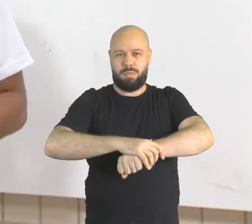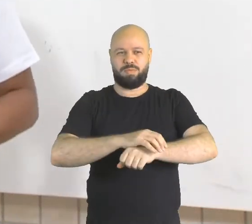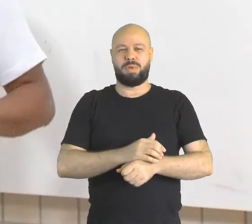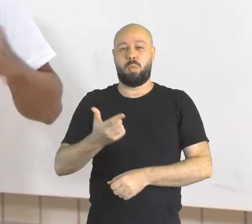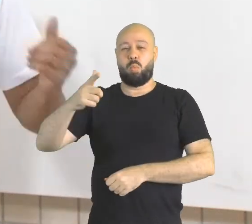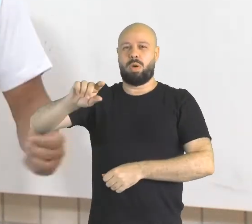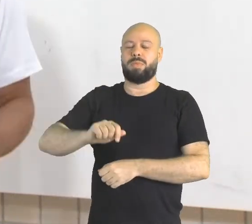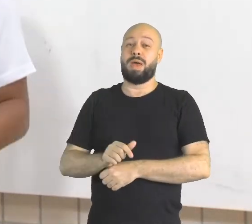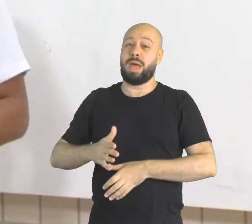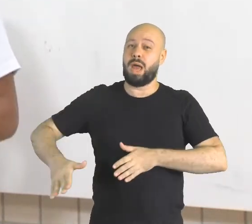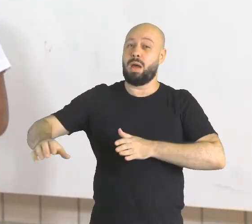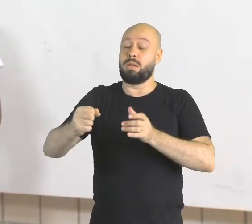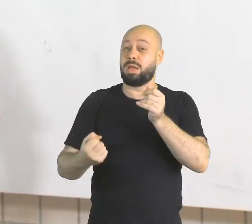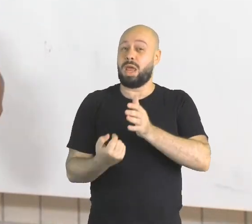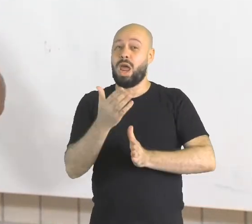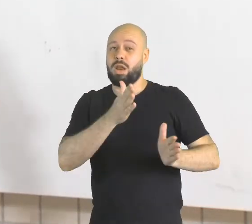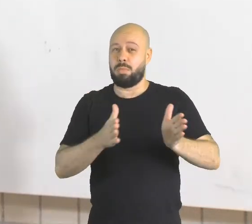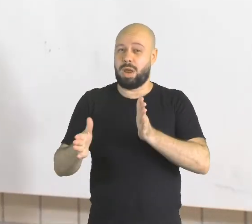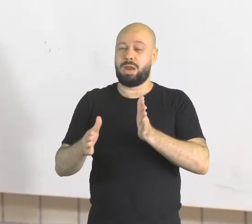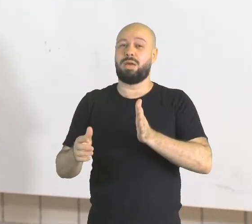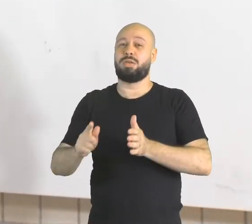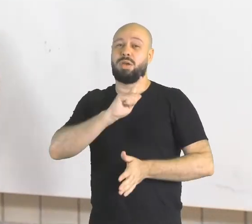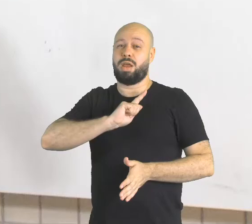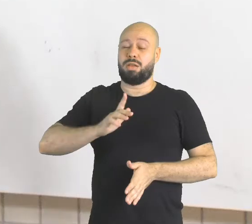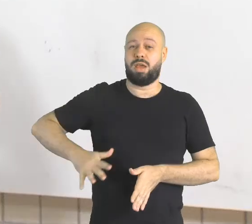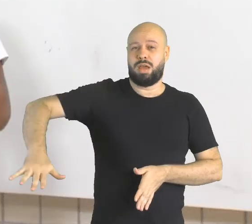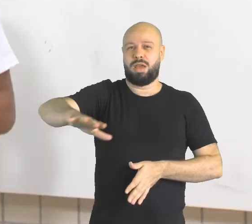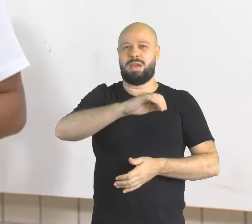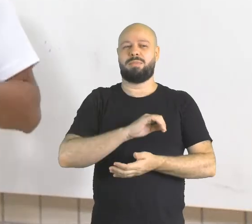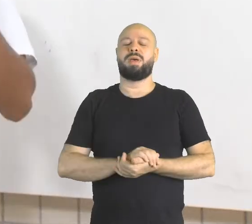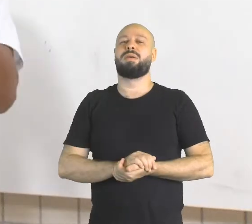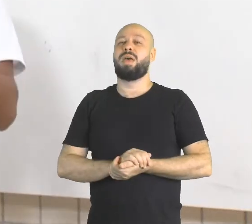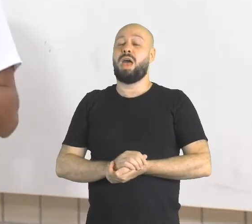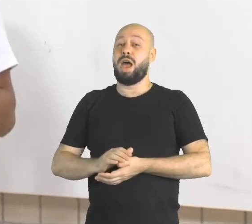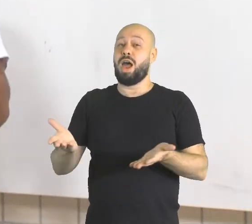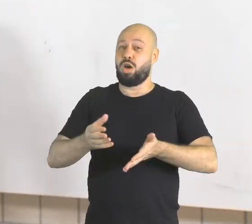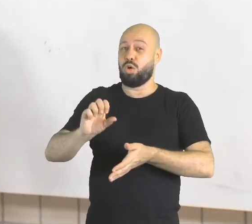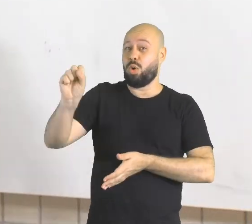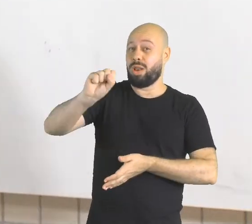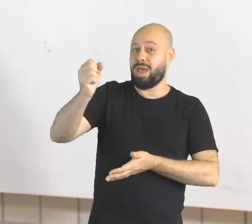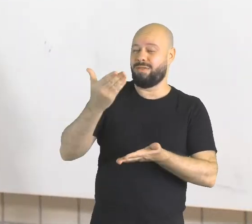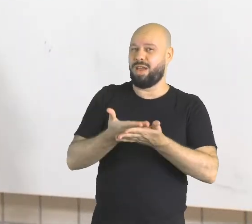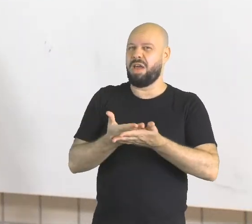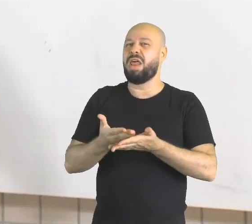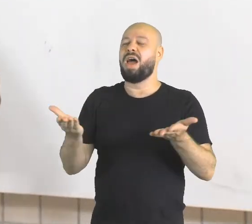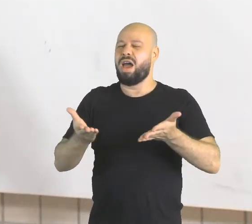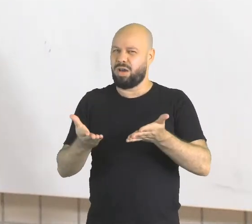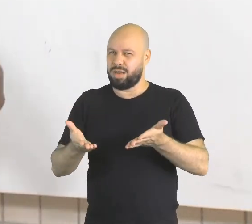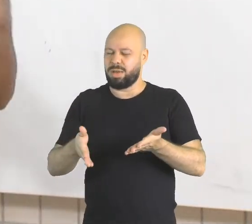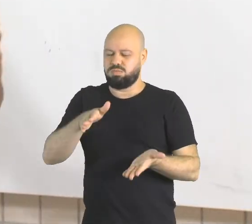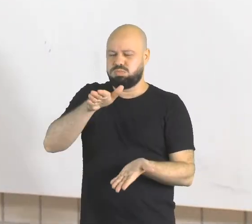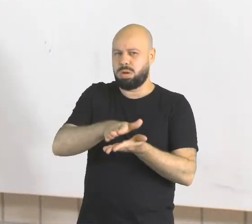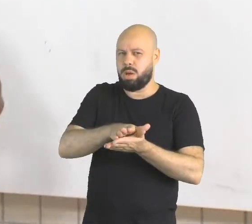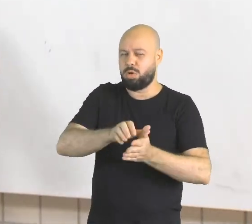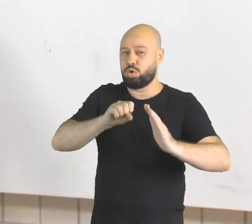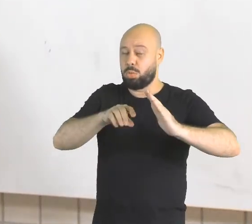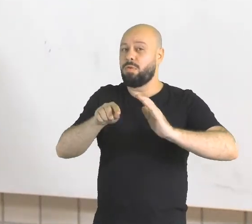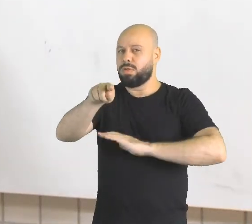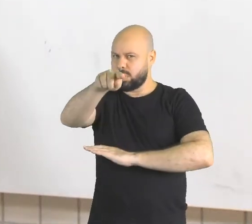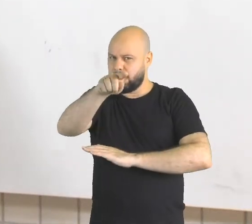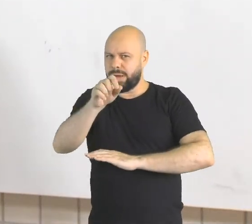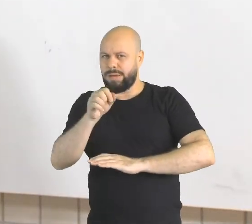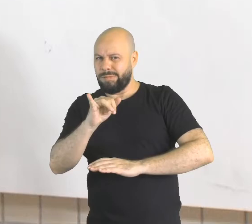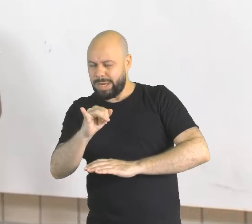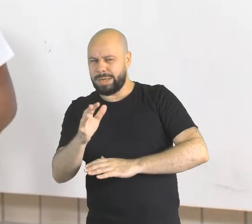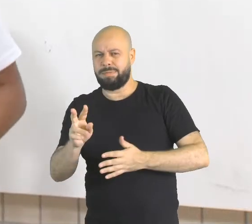Bom, gente, essa foi a nossa 8ª aula. Eu peço a vocês acessarem a nossa ferramenta digital Palmas Homeschool. Não